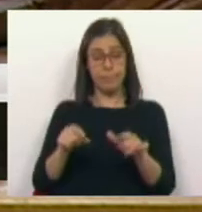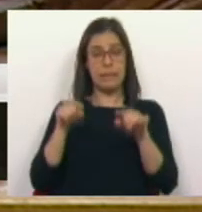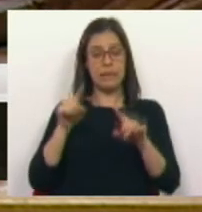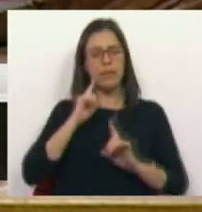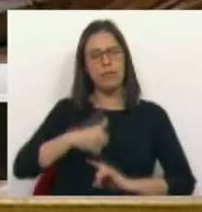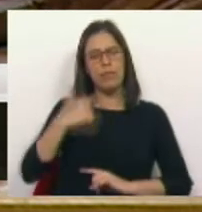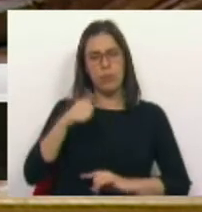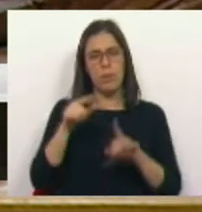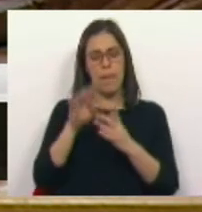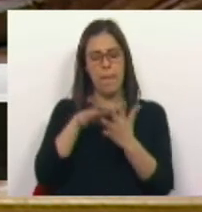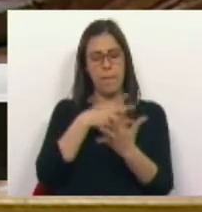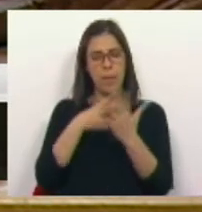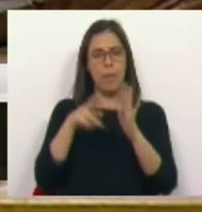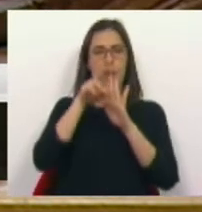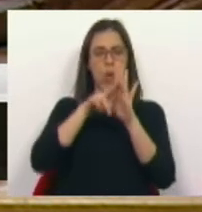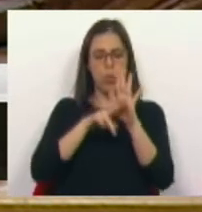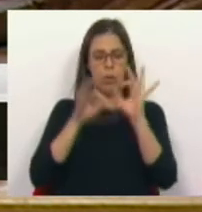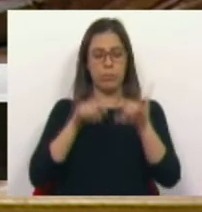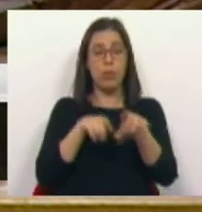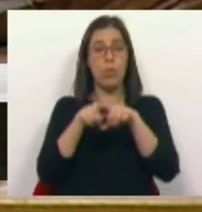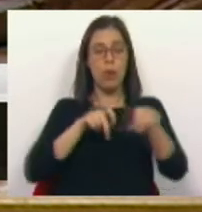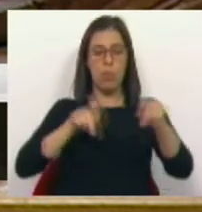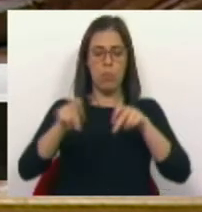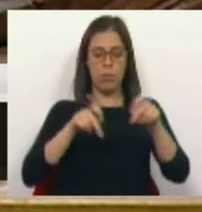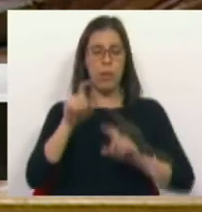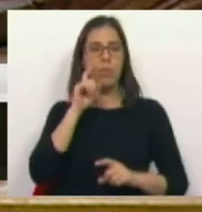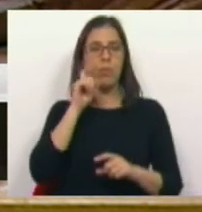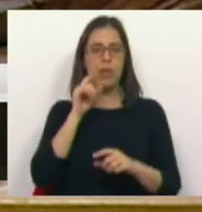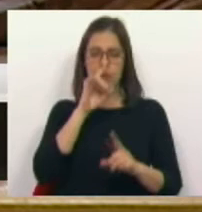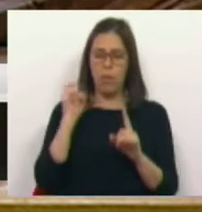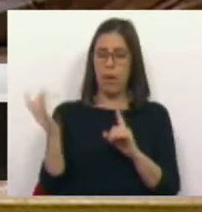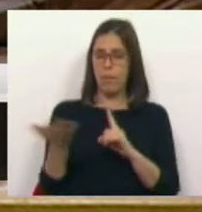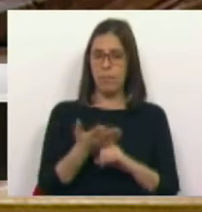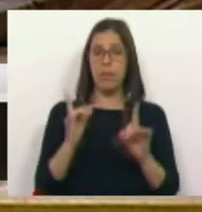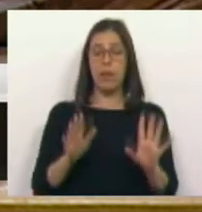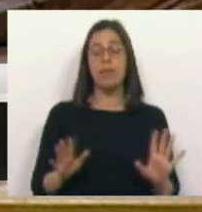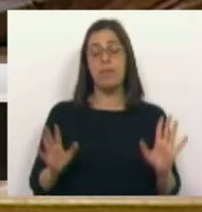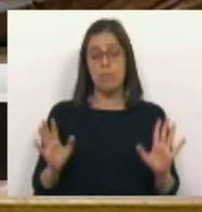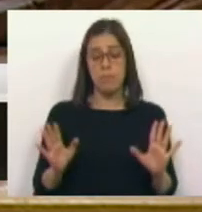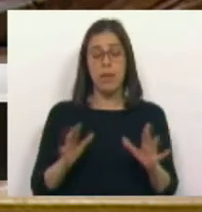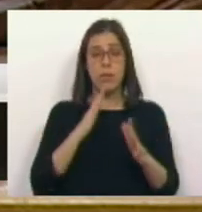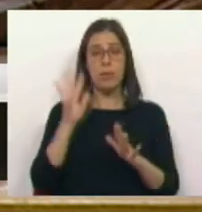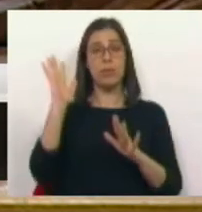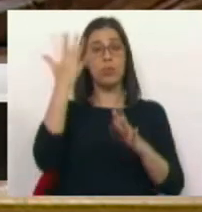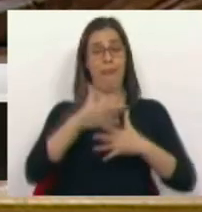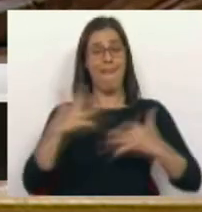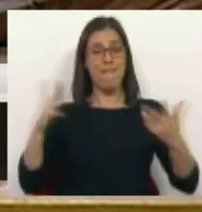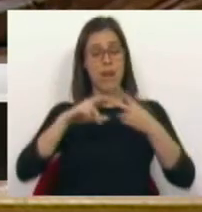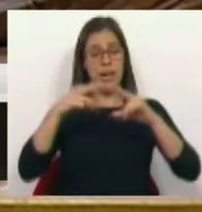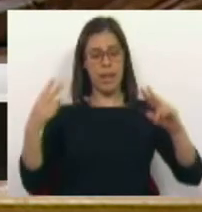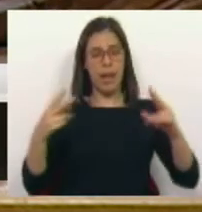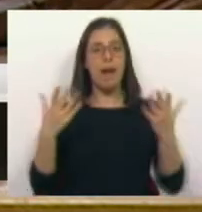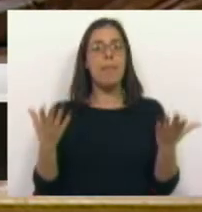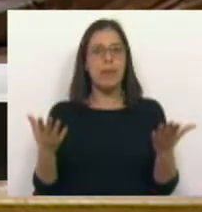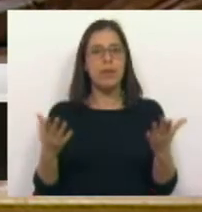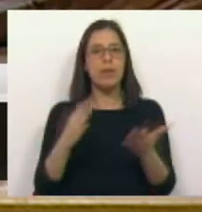instrumento fundamental para o planeamento e a regulação de políticas de mobilidade e de proteção do ambiente. Contudo, nos maiores municípios, as câmaras